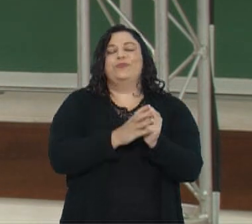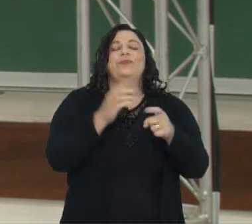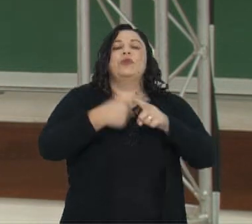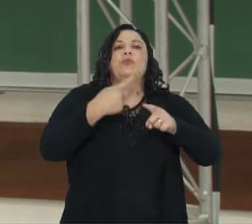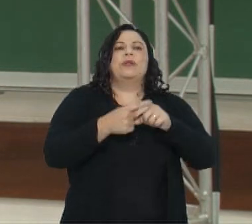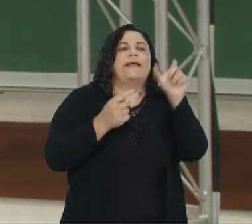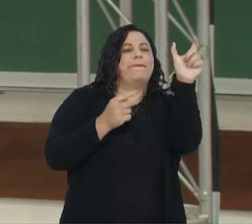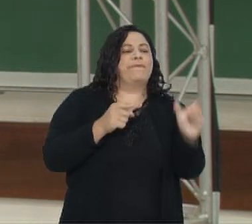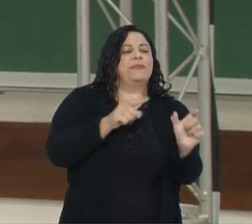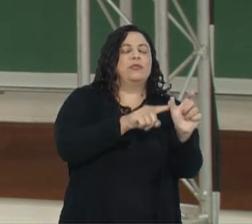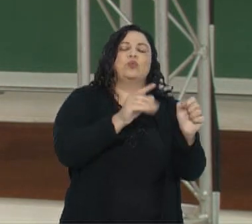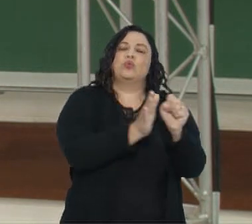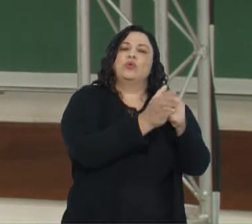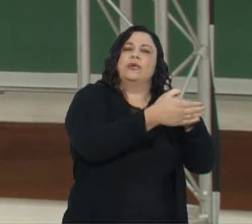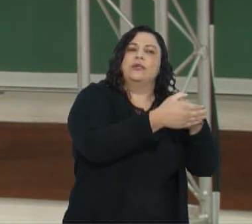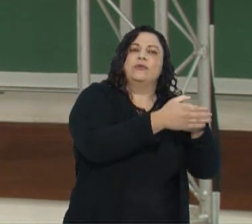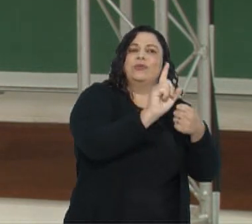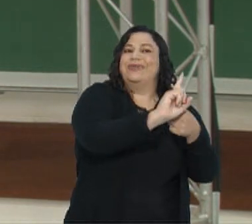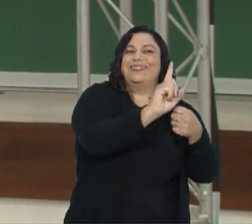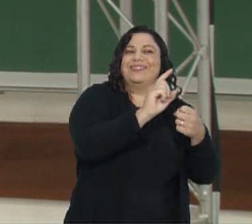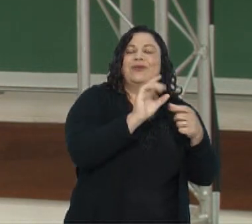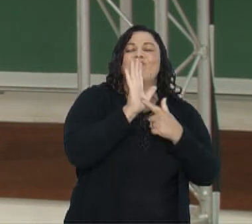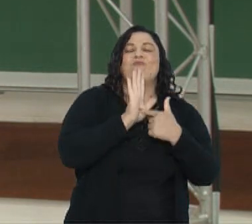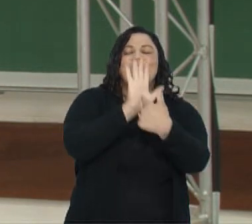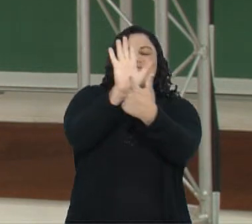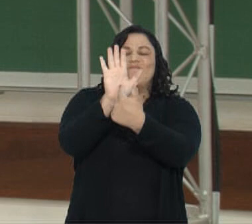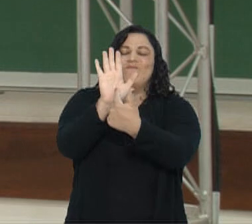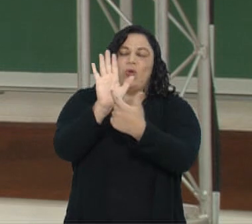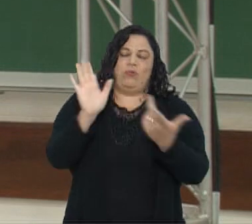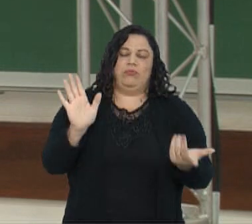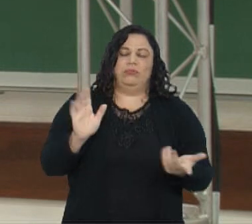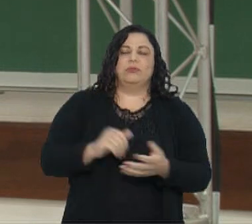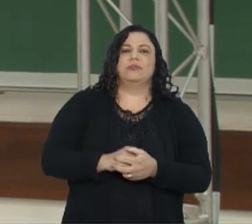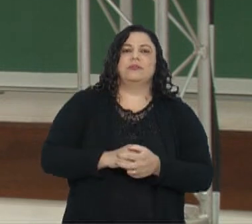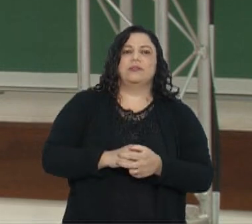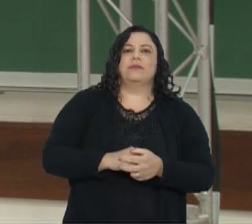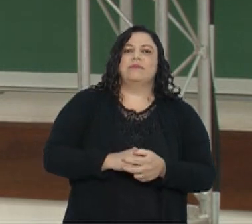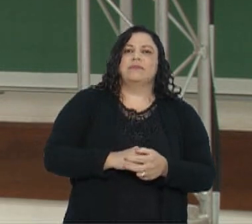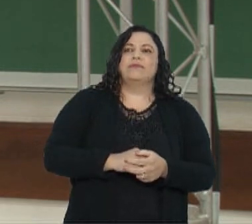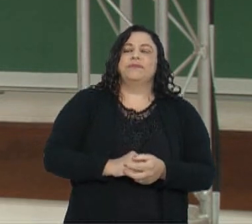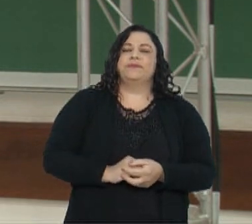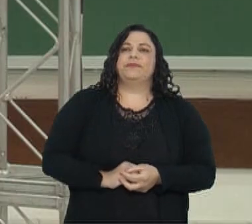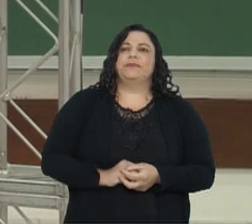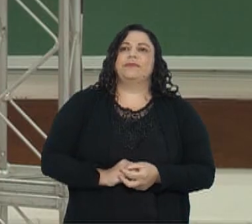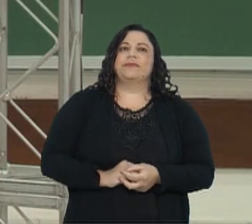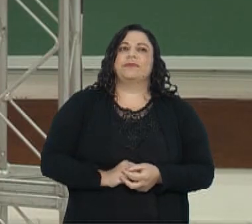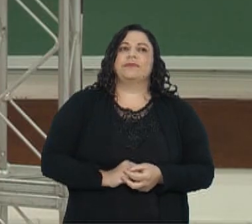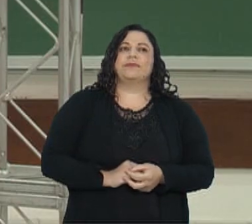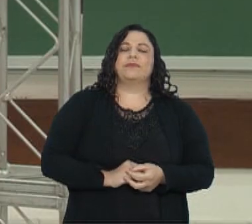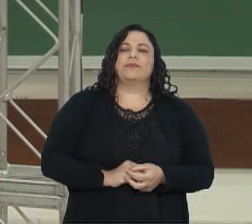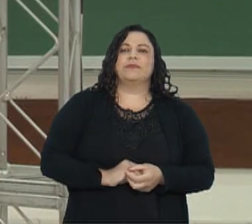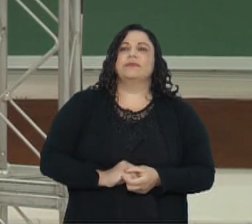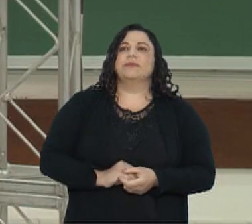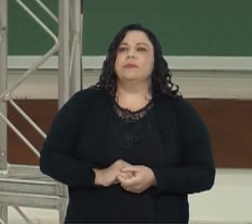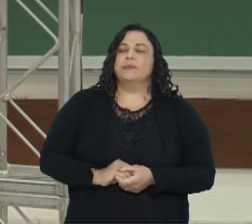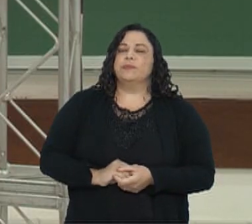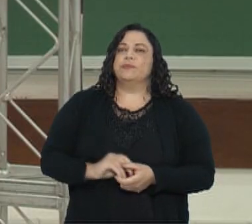vezes tem ali o simples composto que nós vamos verificar logo a seguir, ok? Seguindo lá.